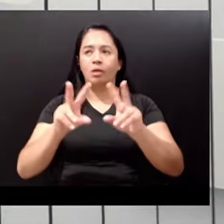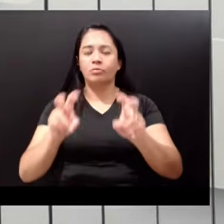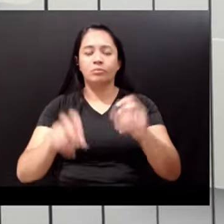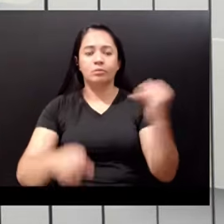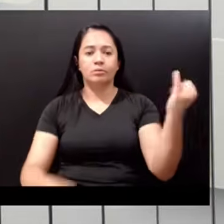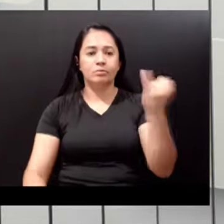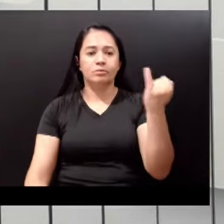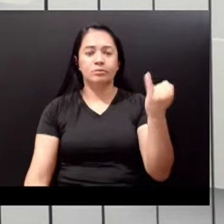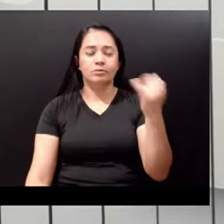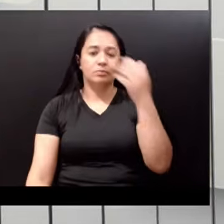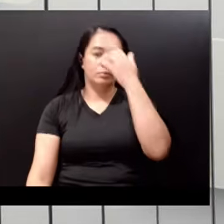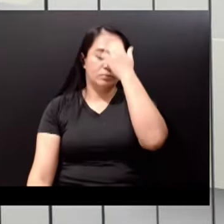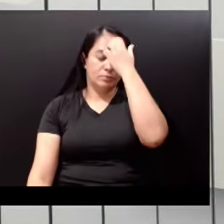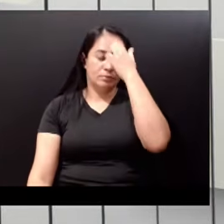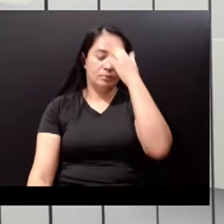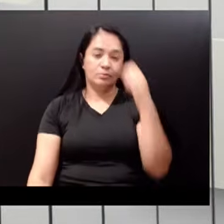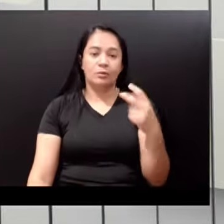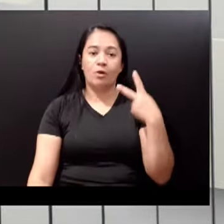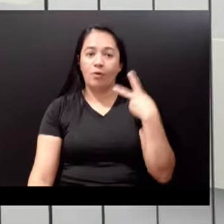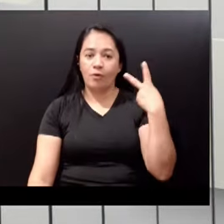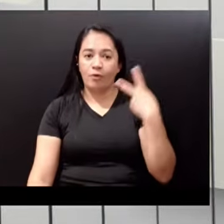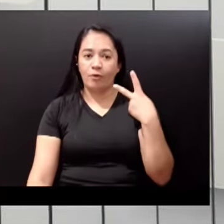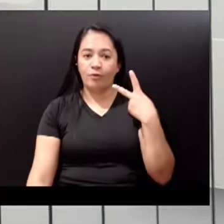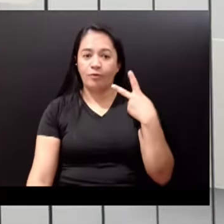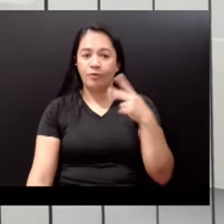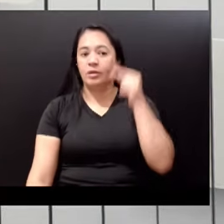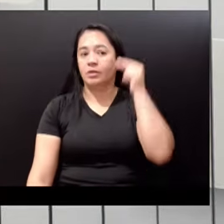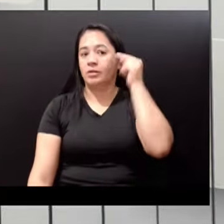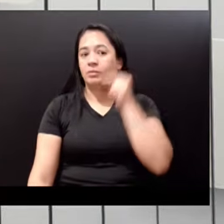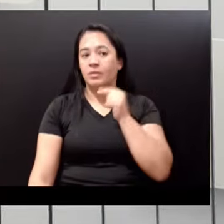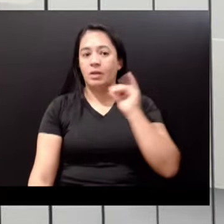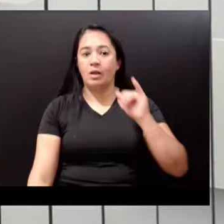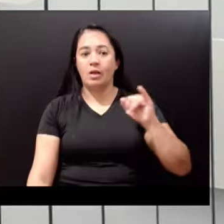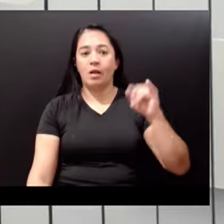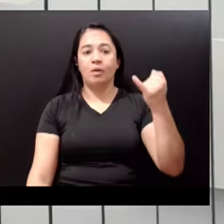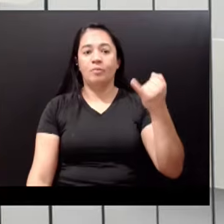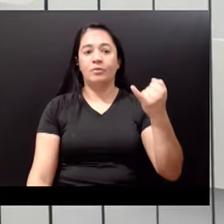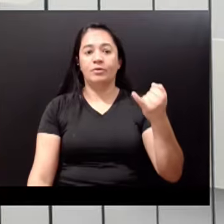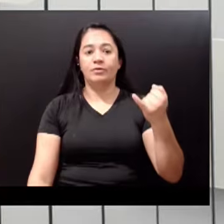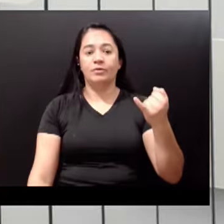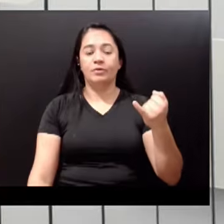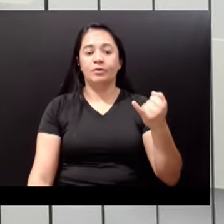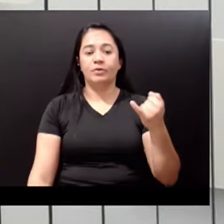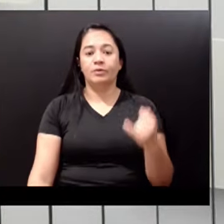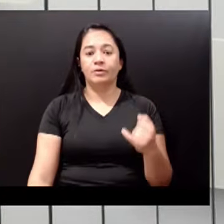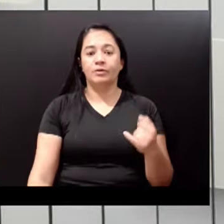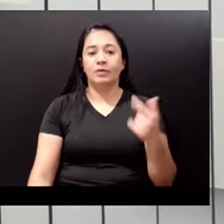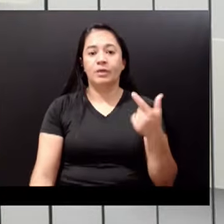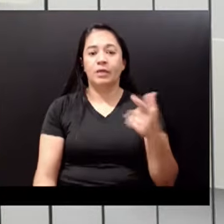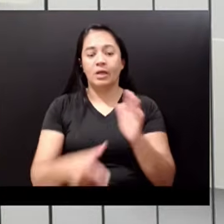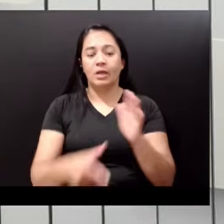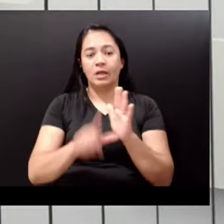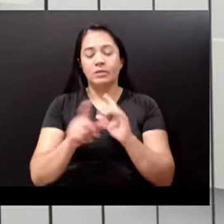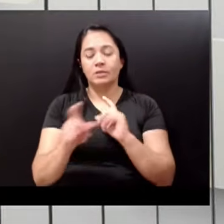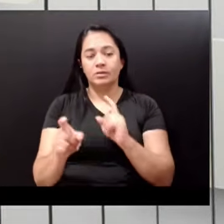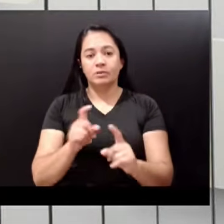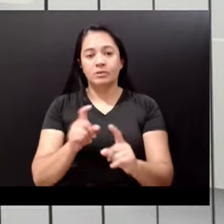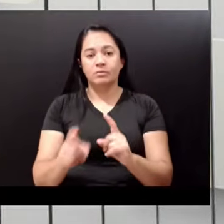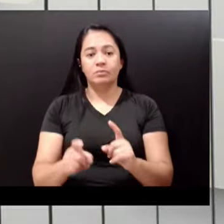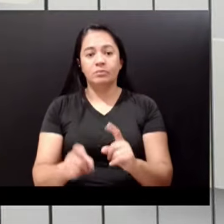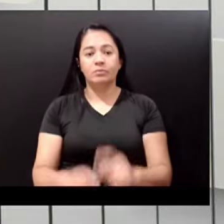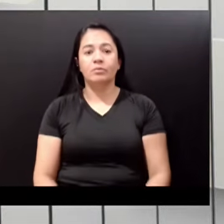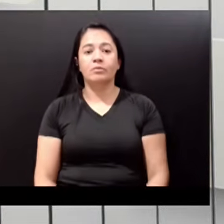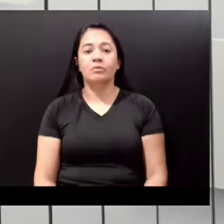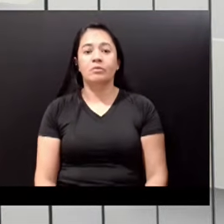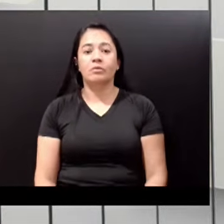sociedade. O vereador Marcelo Silva aproveitou o espaço que antecedeu a reunião ordinária de número 46 para